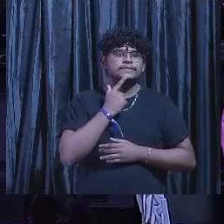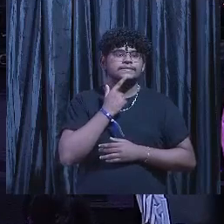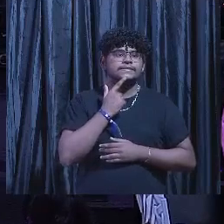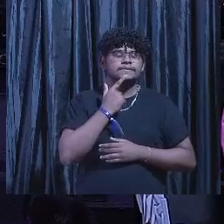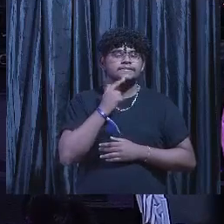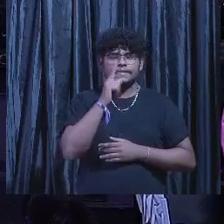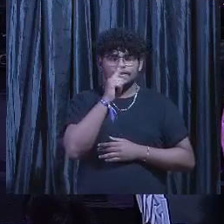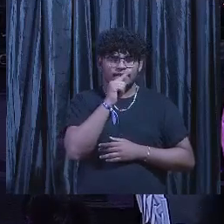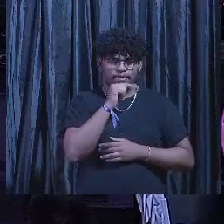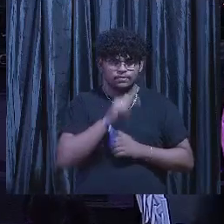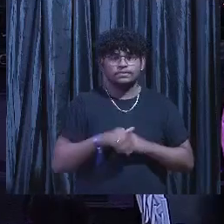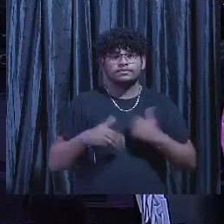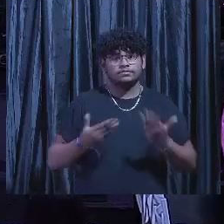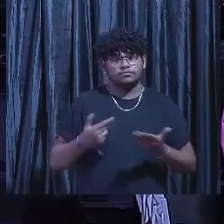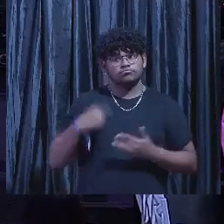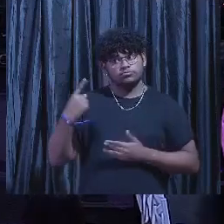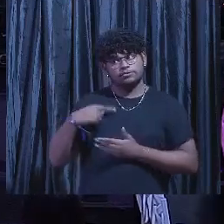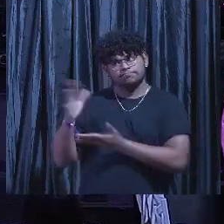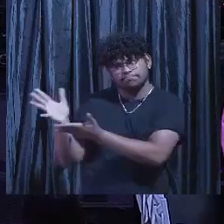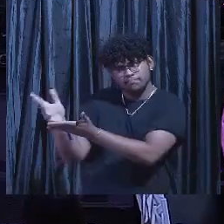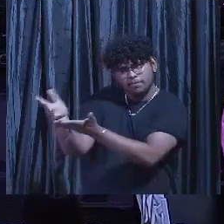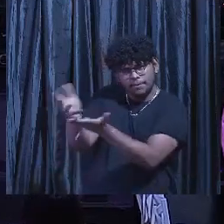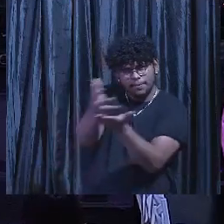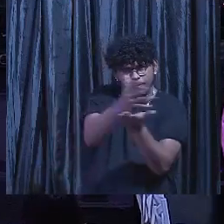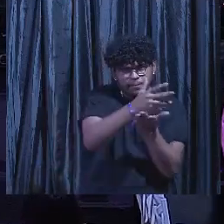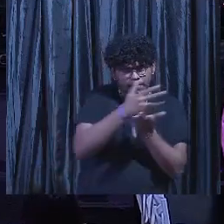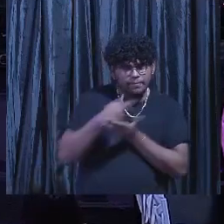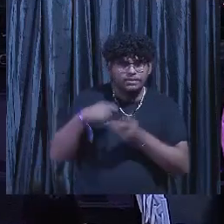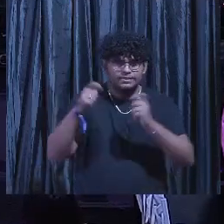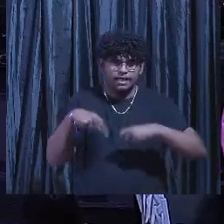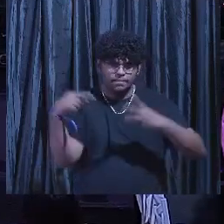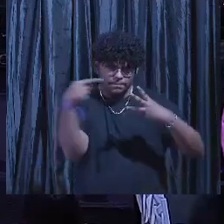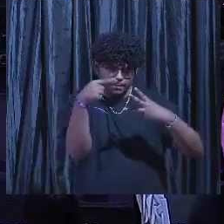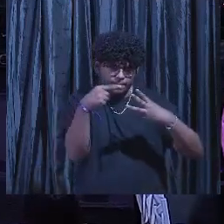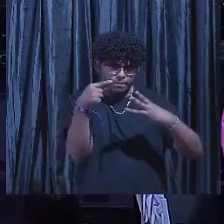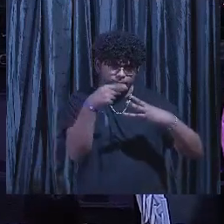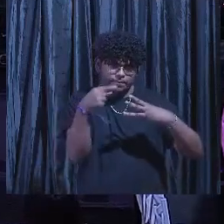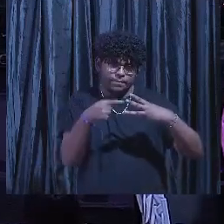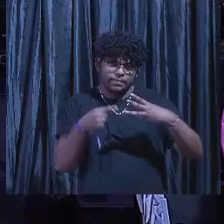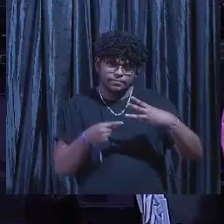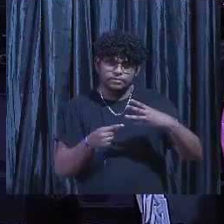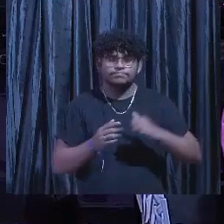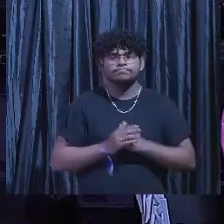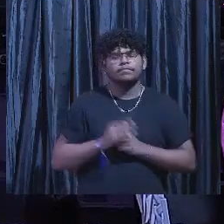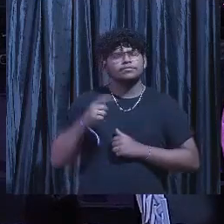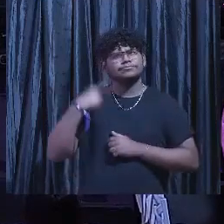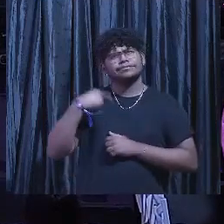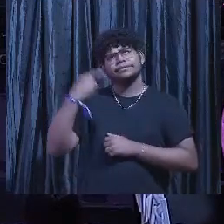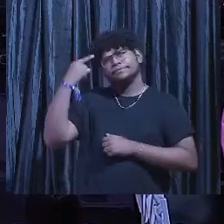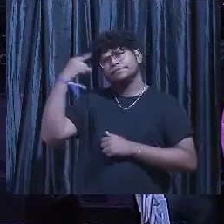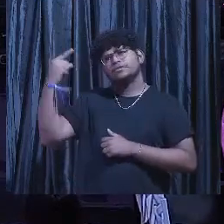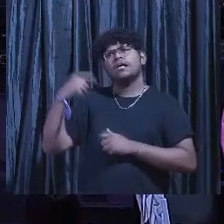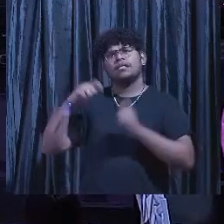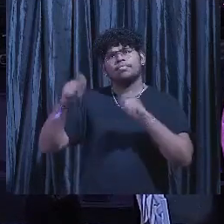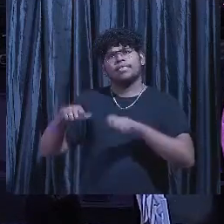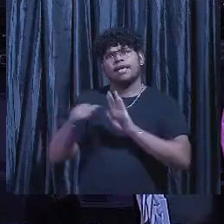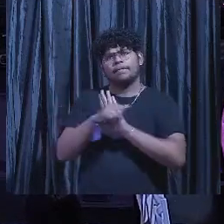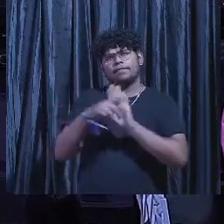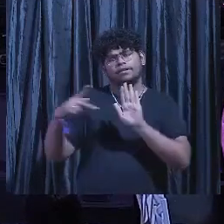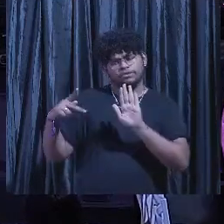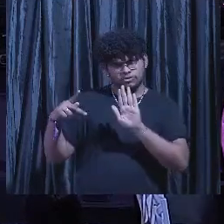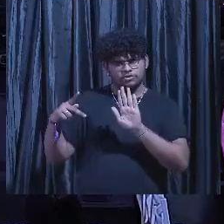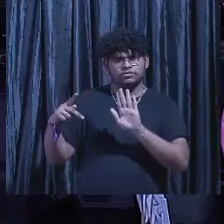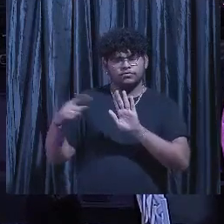quantitativamente essas 3 dimensões. Logo no começo a gente pensou, vamos criar um aplicativo, que a pessoa já abre o aplicativo, já manda, já